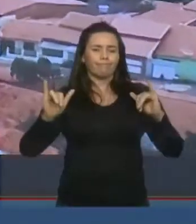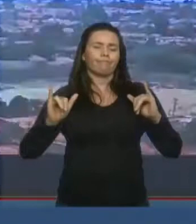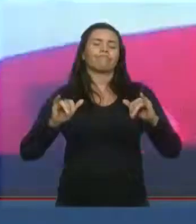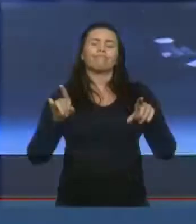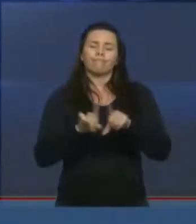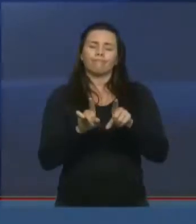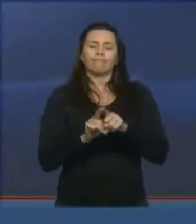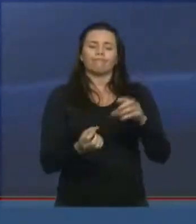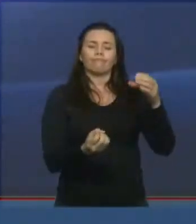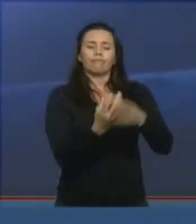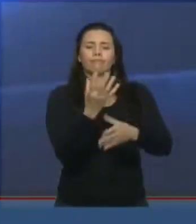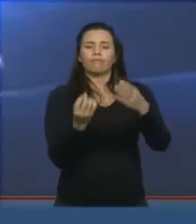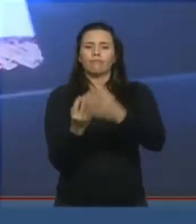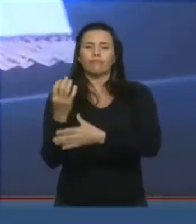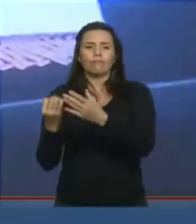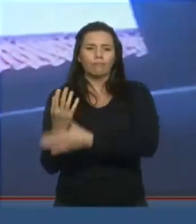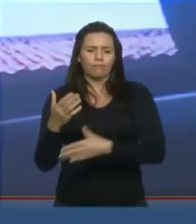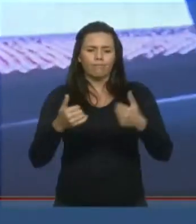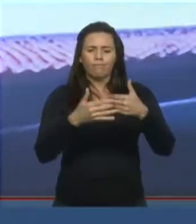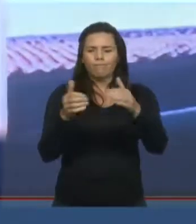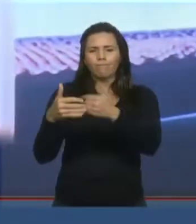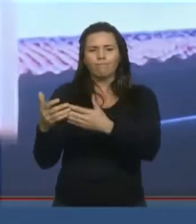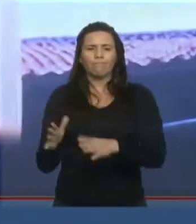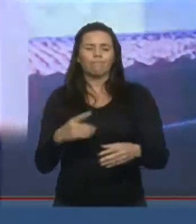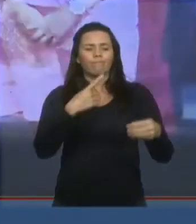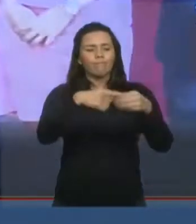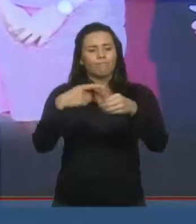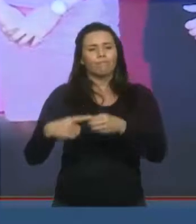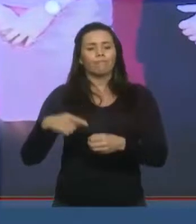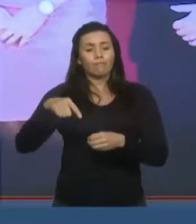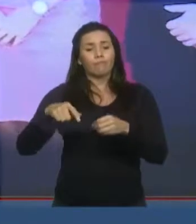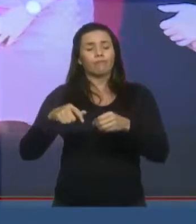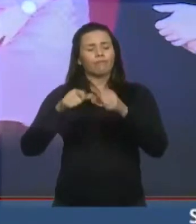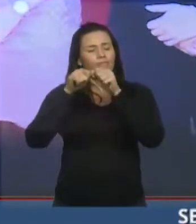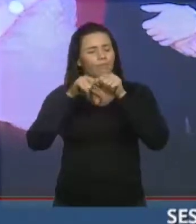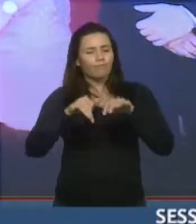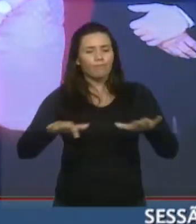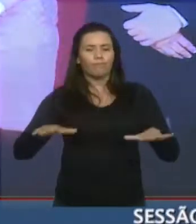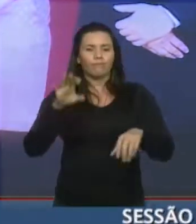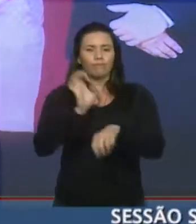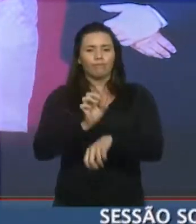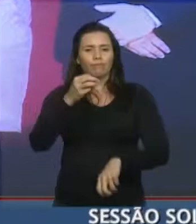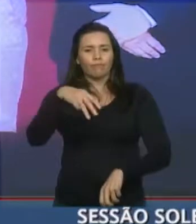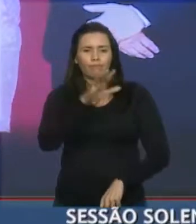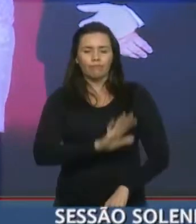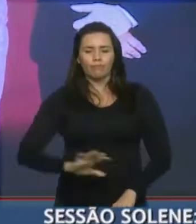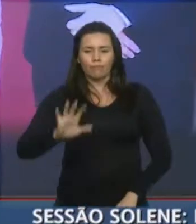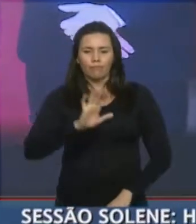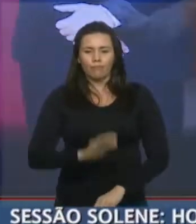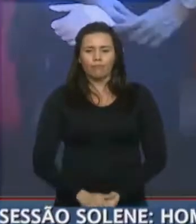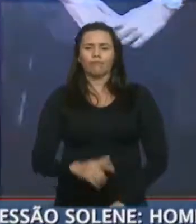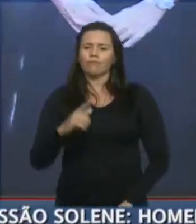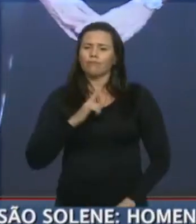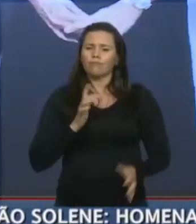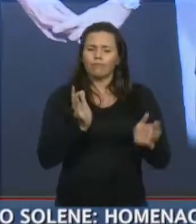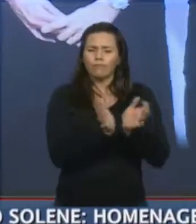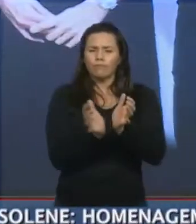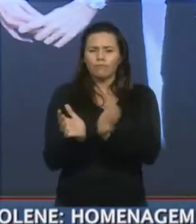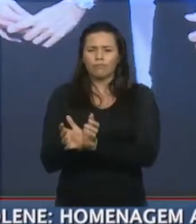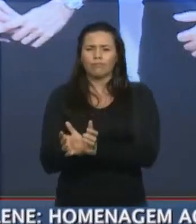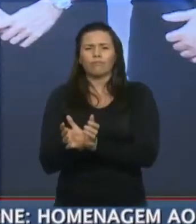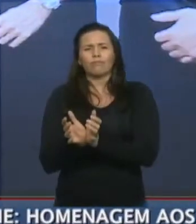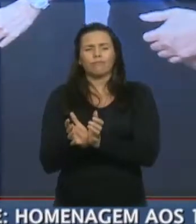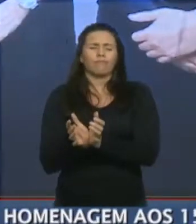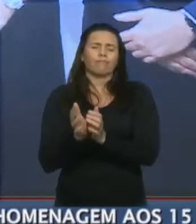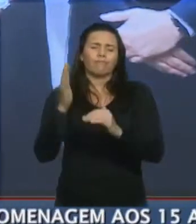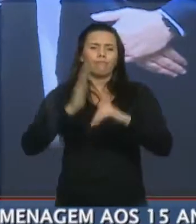estado. Pelo trabalho pioneiro e de excelência desenvolvido pelos vários e várias profissionais que ajudaram a construir o nome da